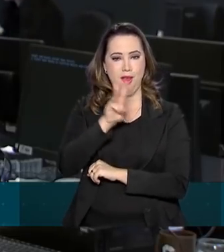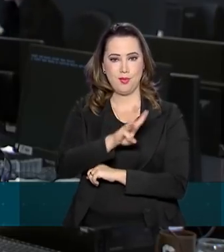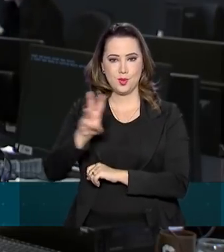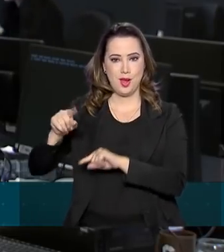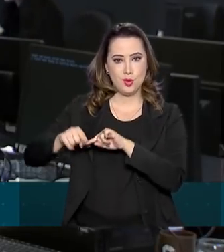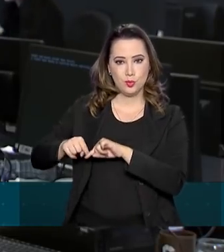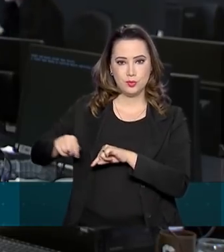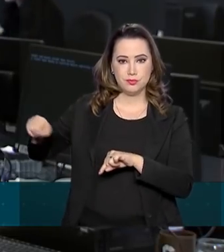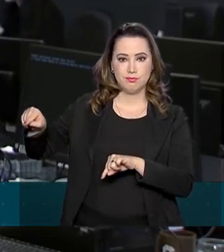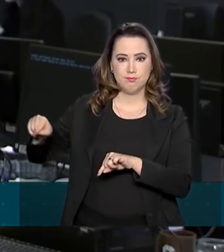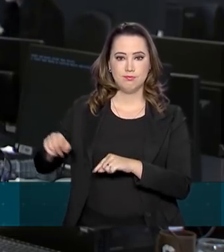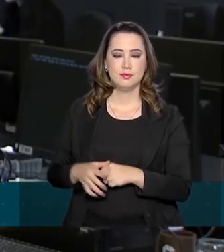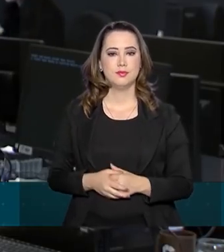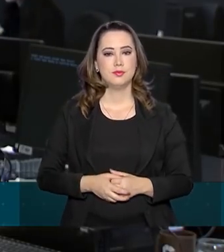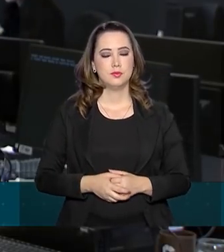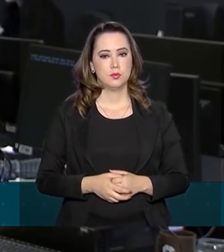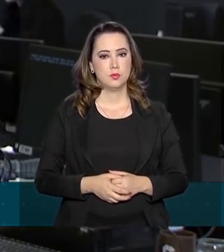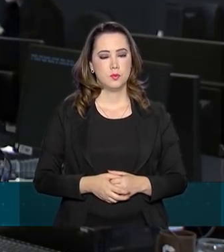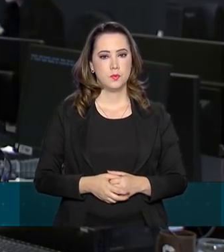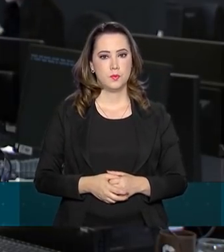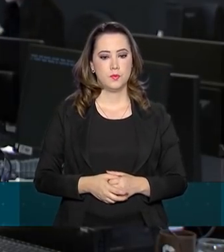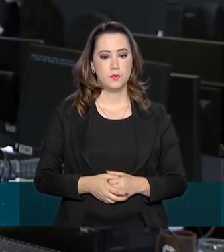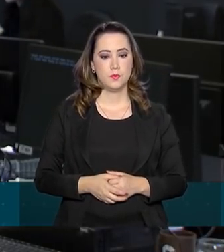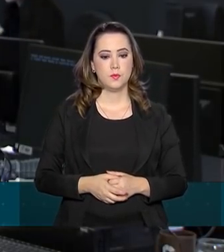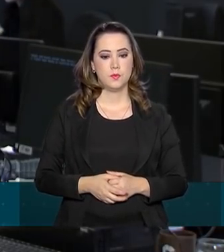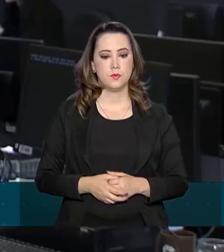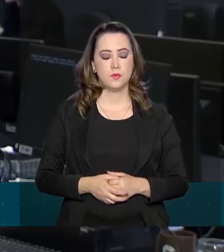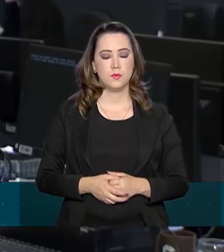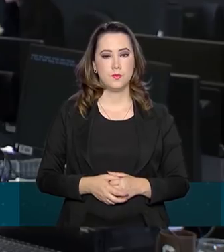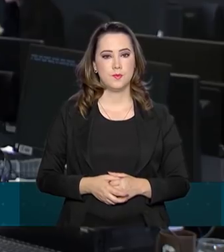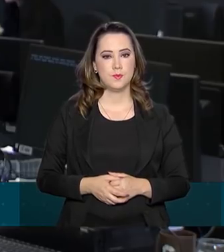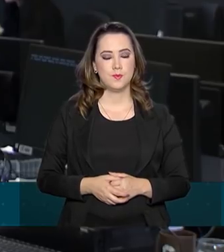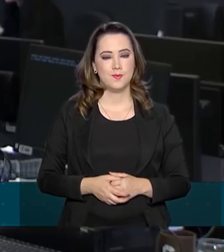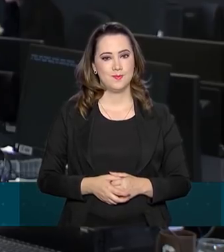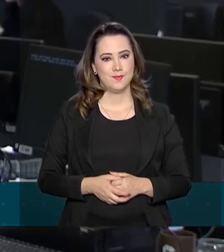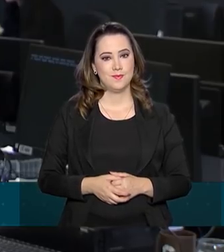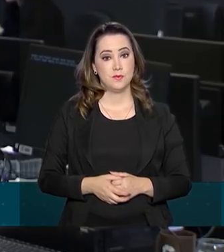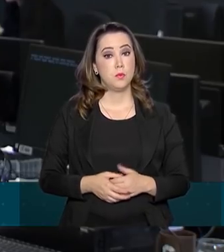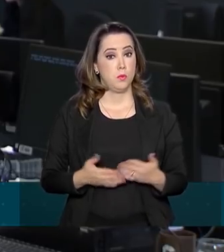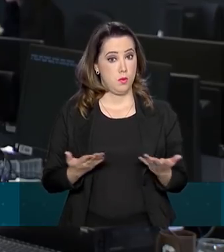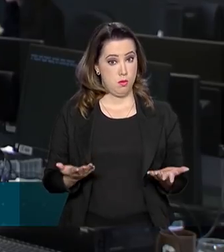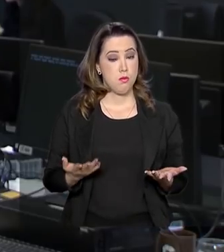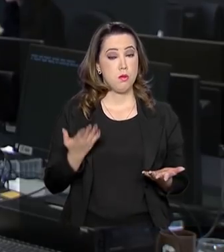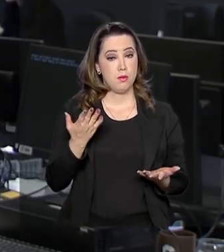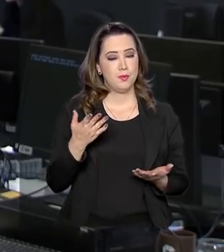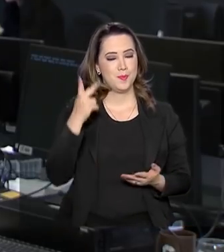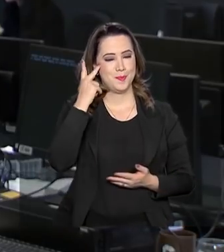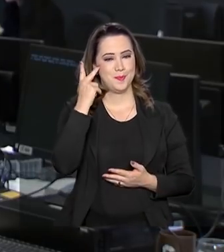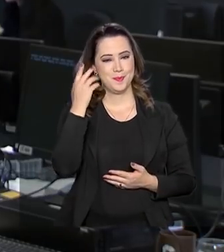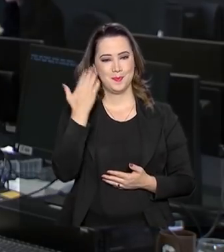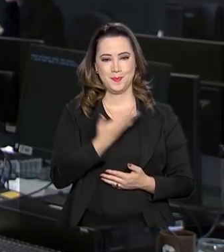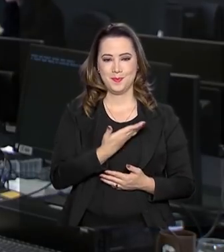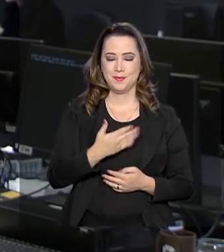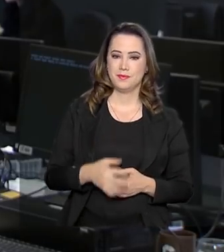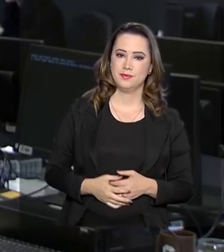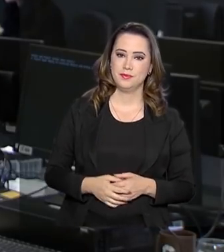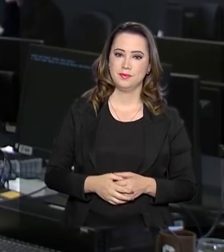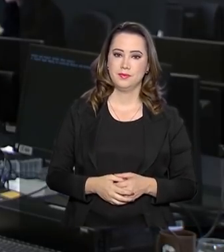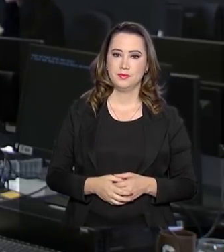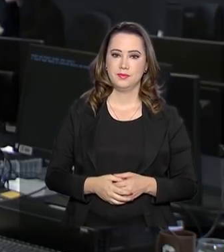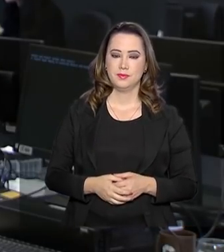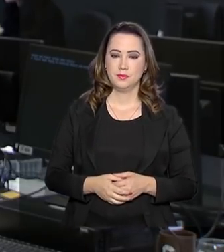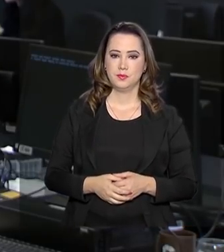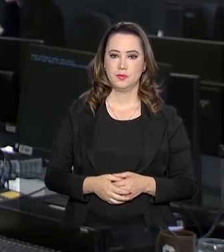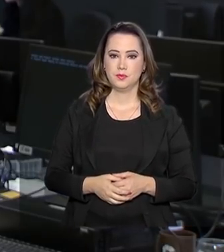endereço depen.gov.br. De São Paulo, Ricardo Ferraz